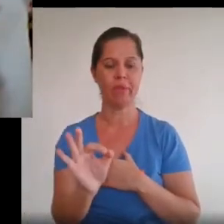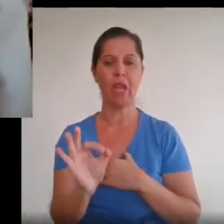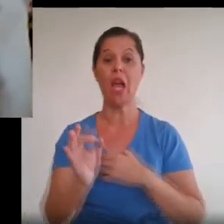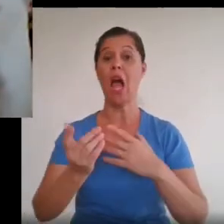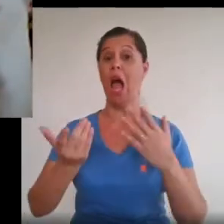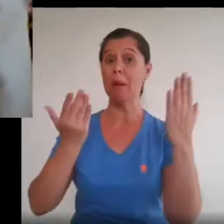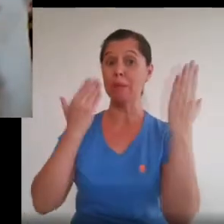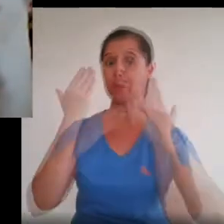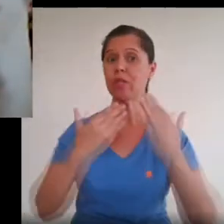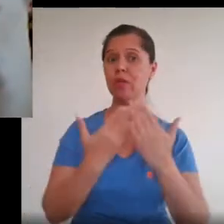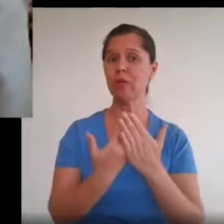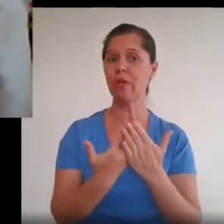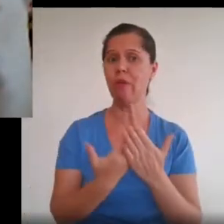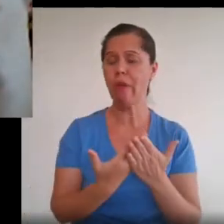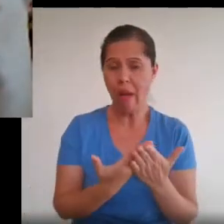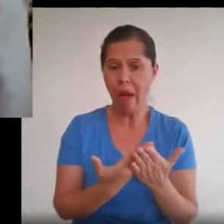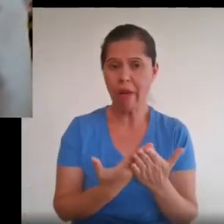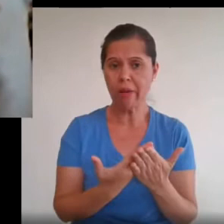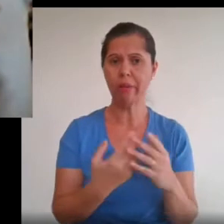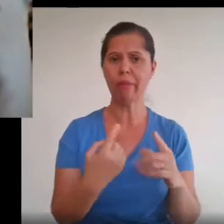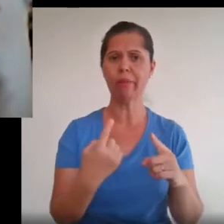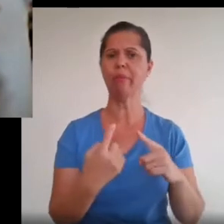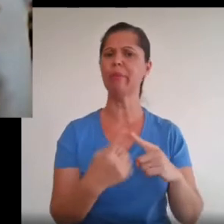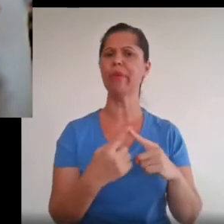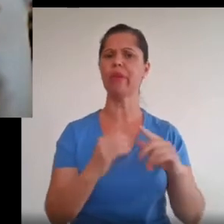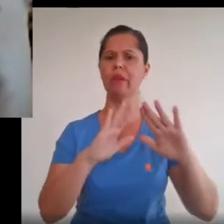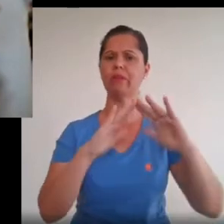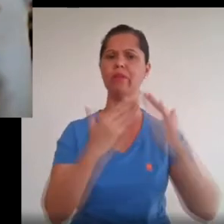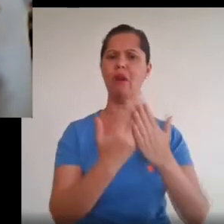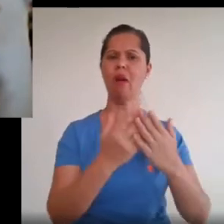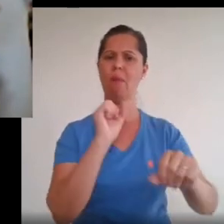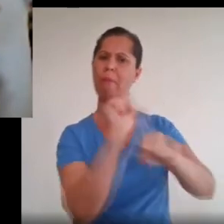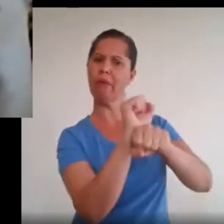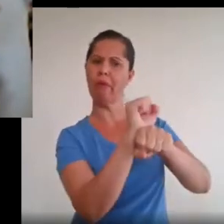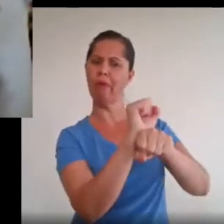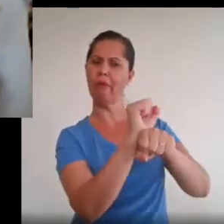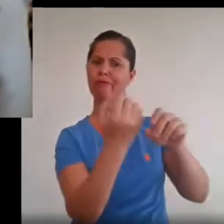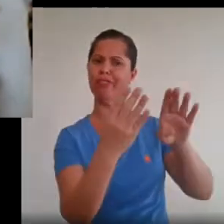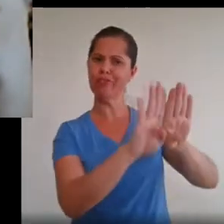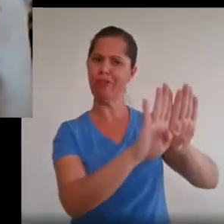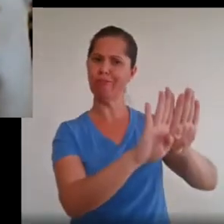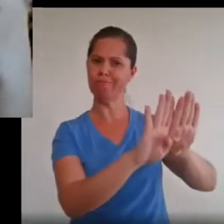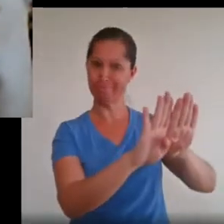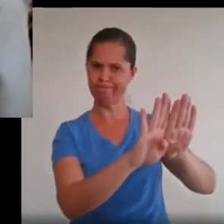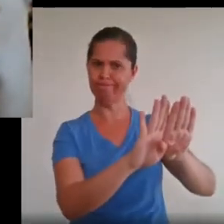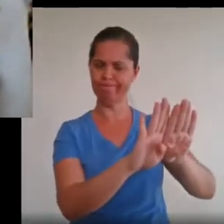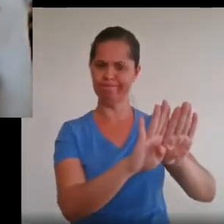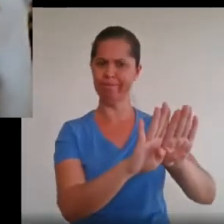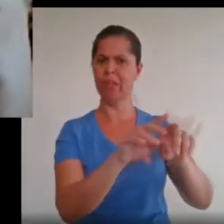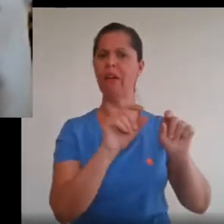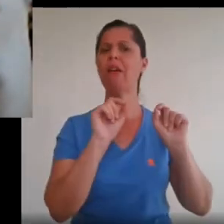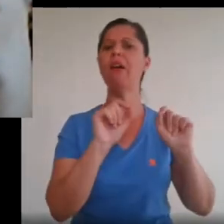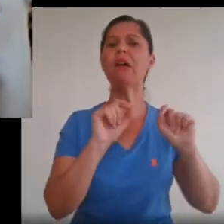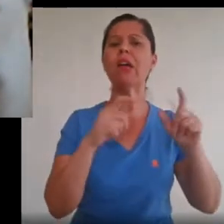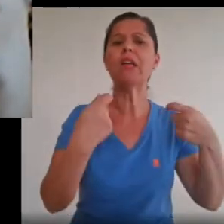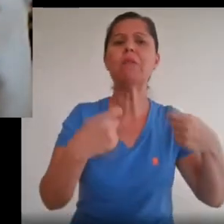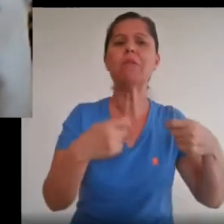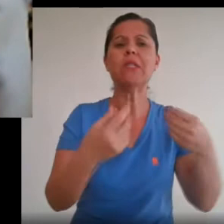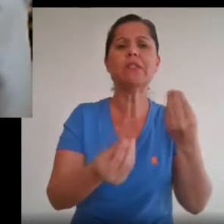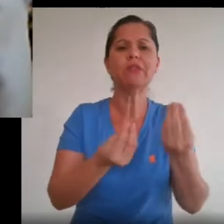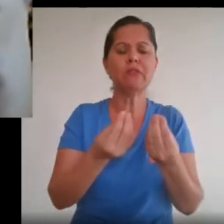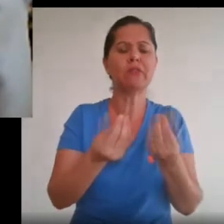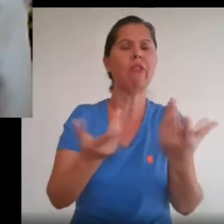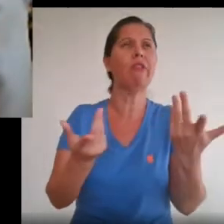escolar, a escola parou, né, e aí a escola parou, quem é que teve que